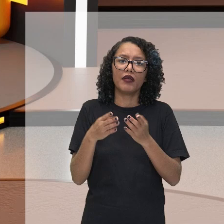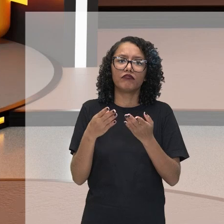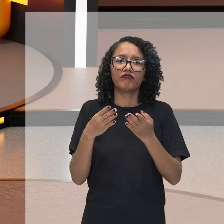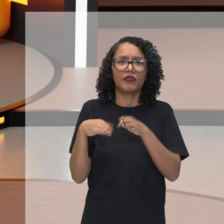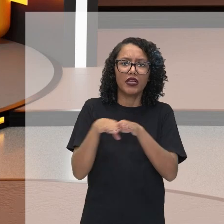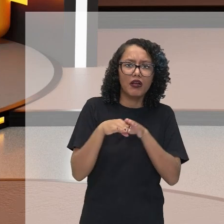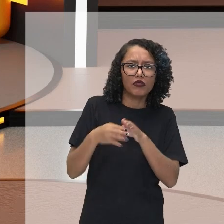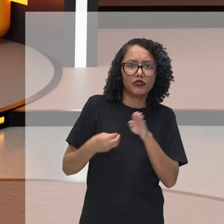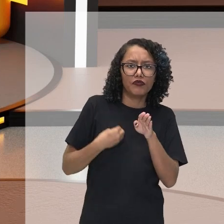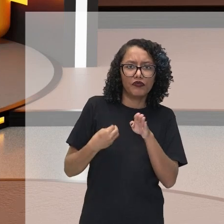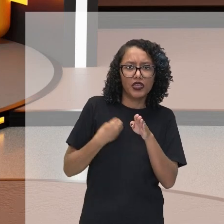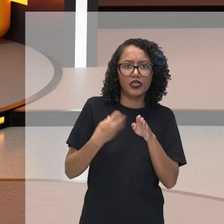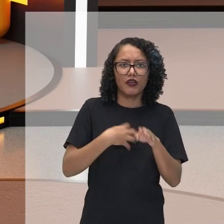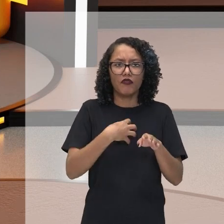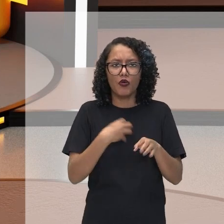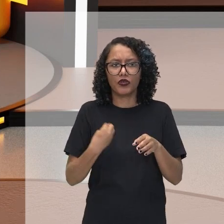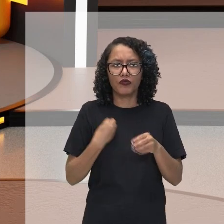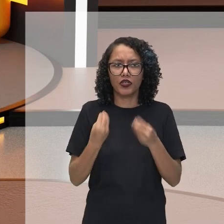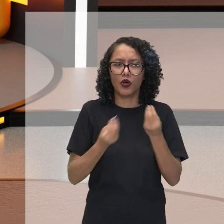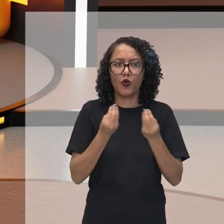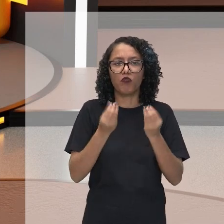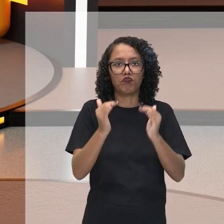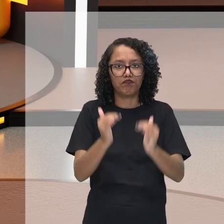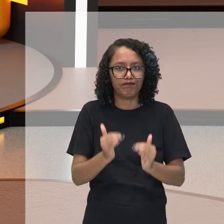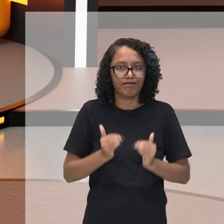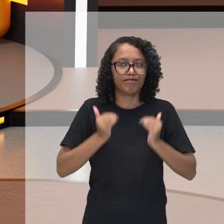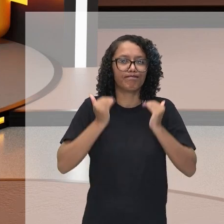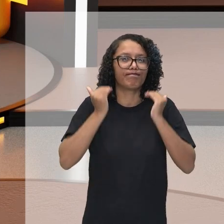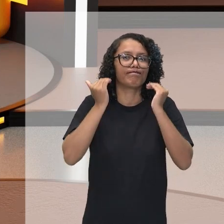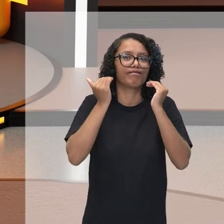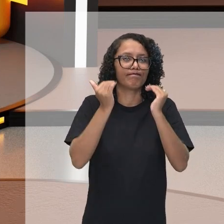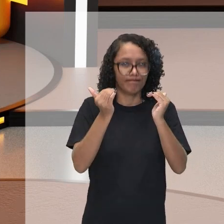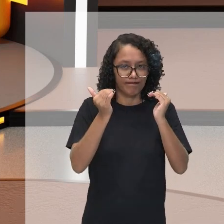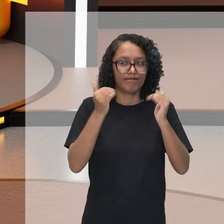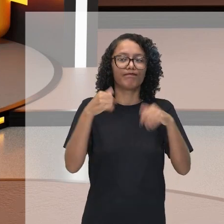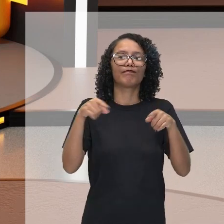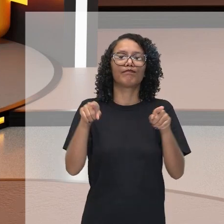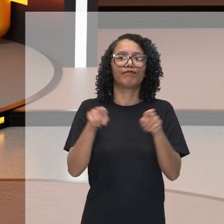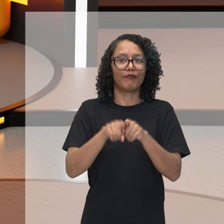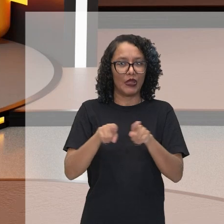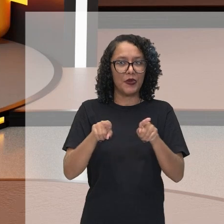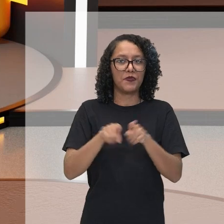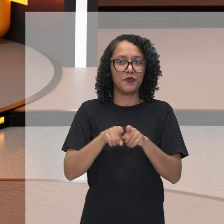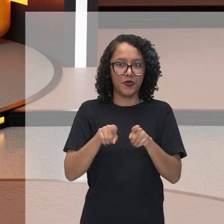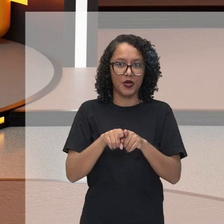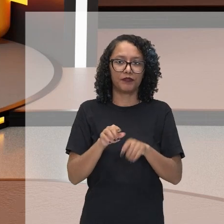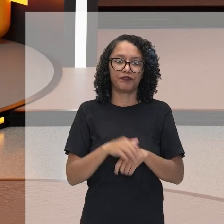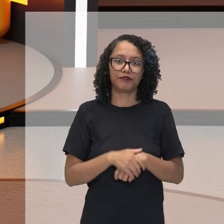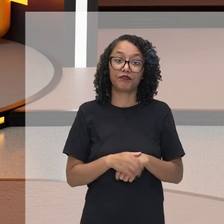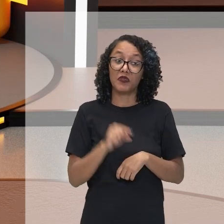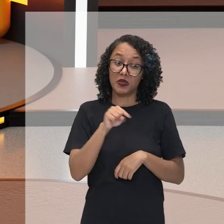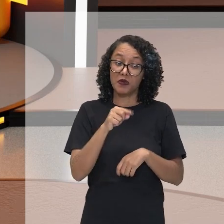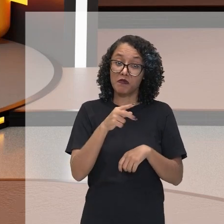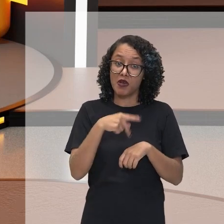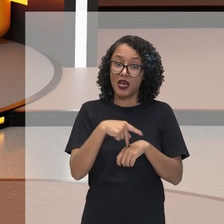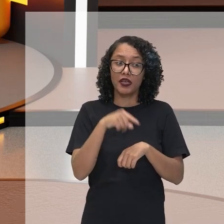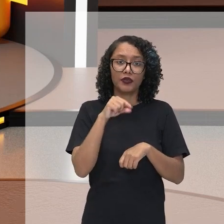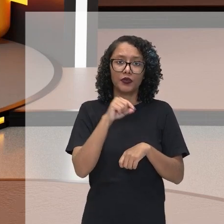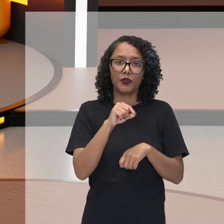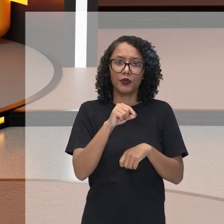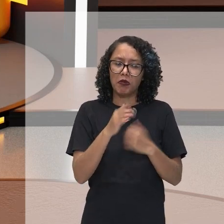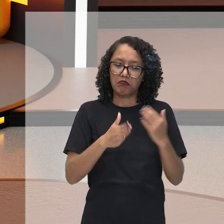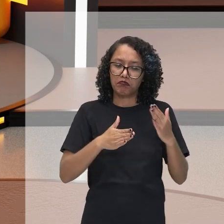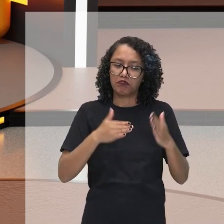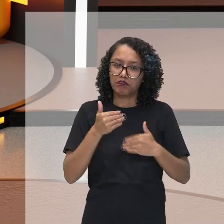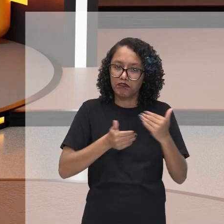população, né? Vai ser bastante elevado. Então, realmente, Singapura, gente, passou por um processo de desenvolvimento,